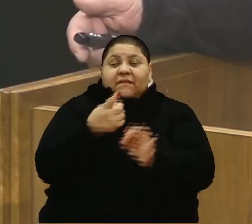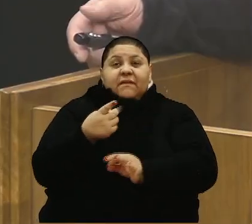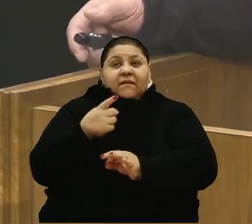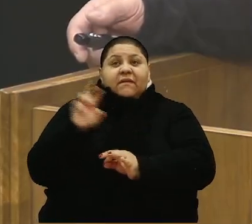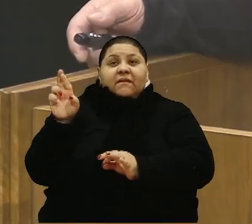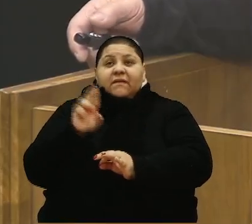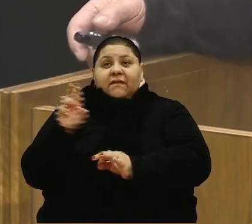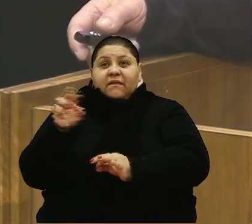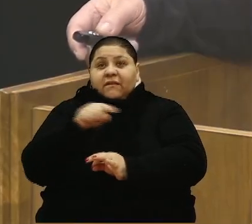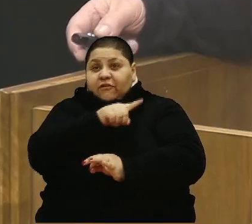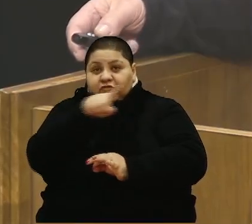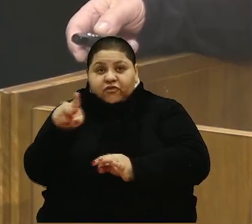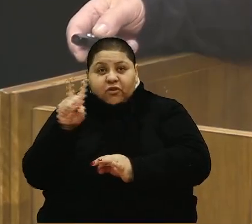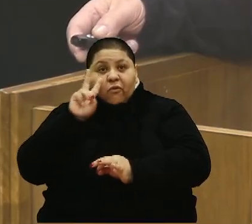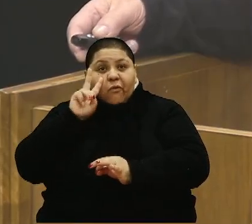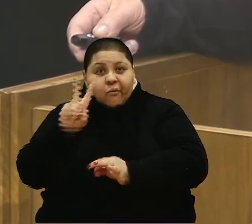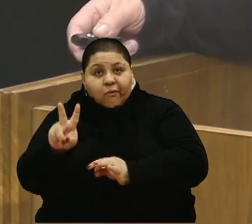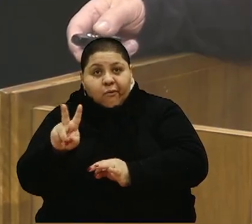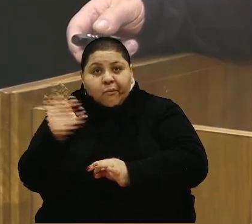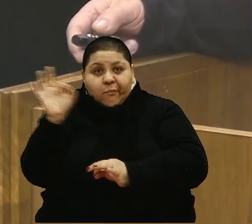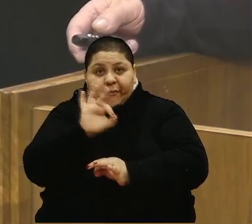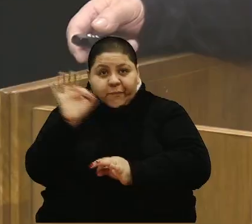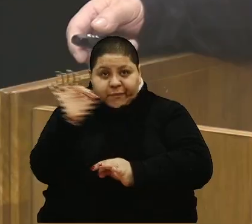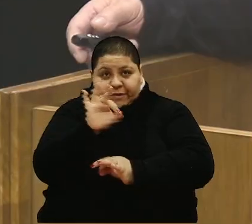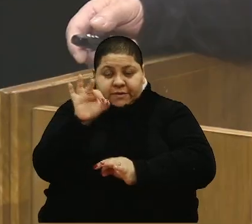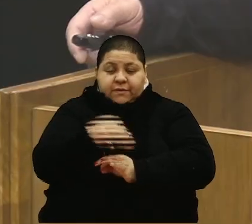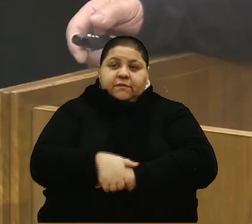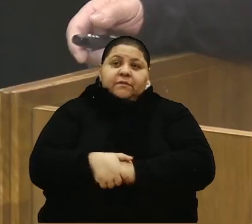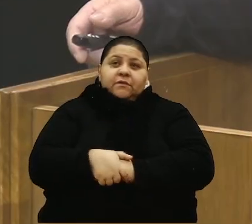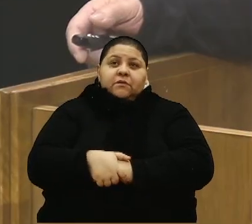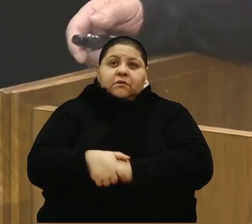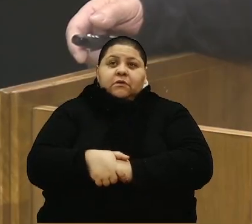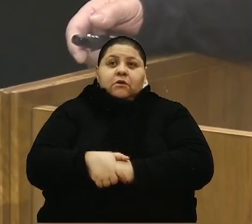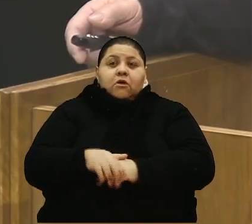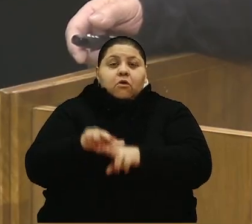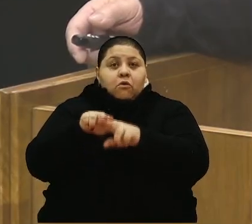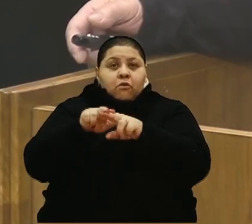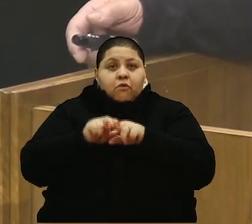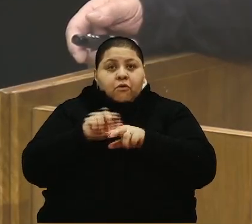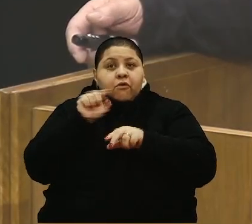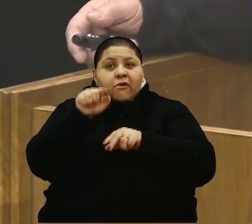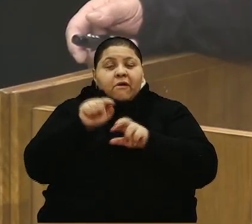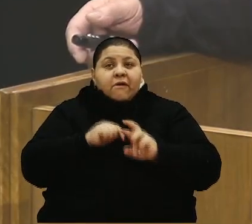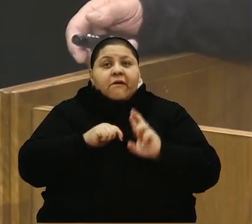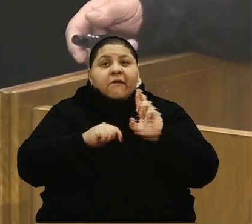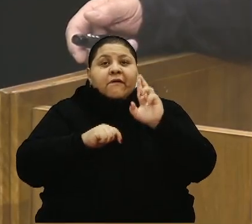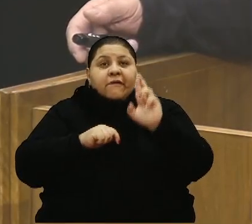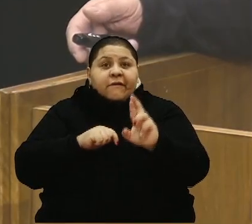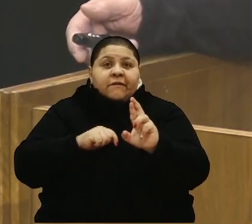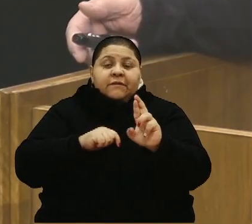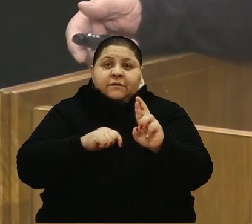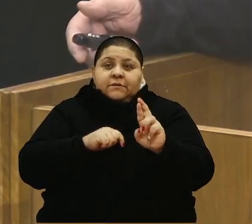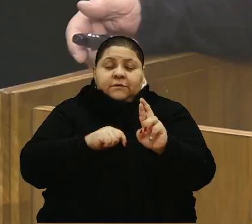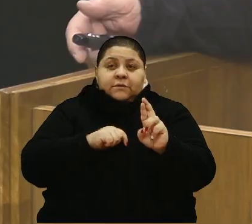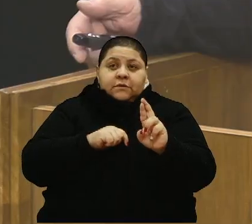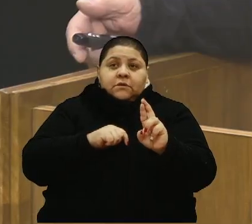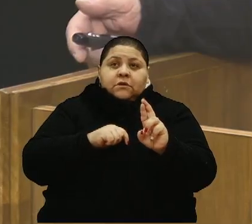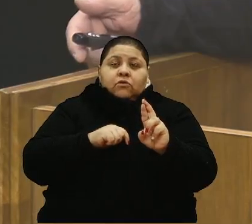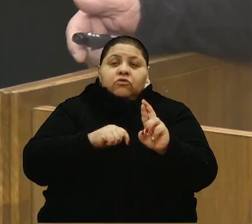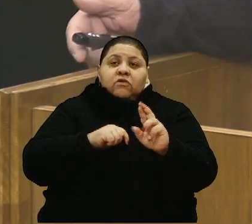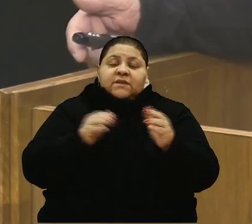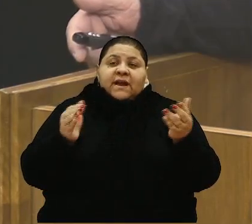e pouco, que vocês vão ver aí o percentual. Com isso, representa